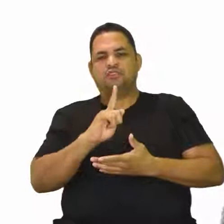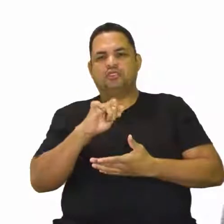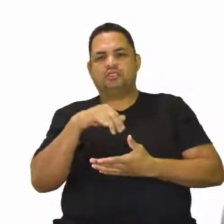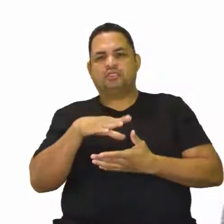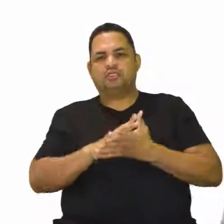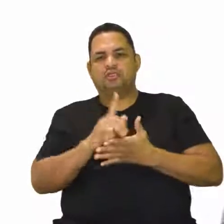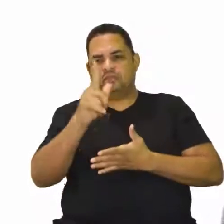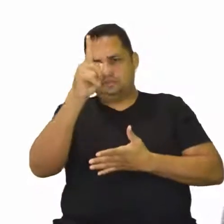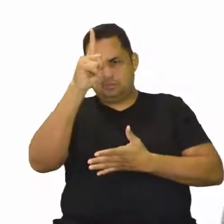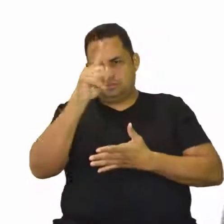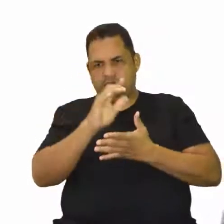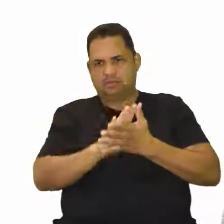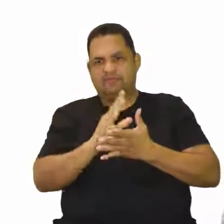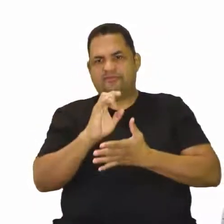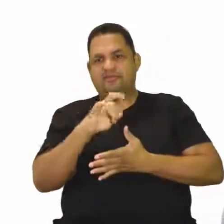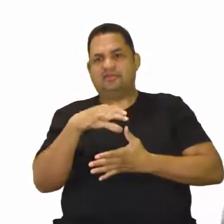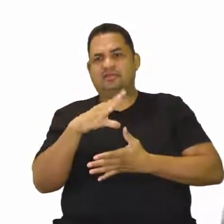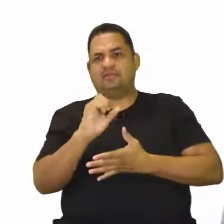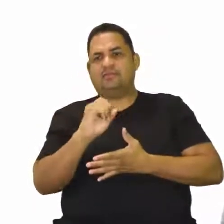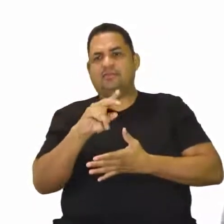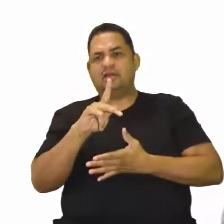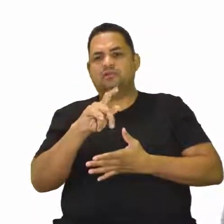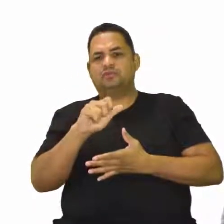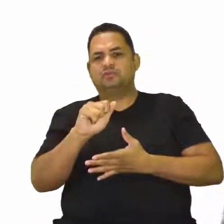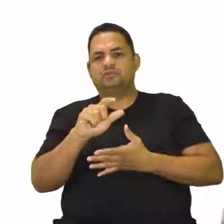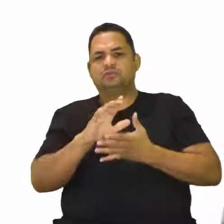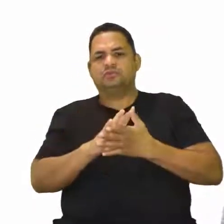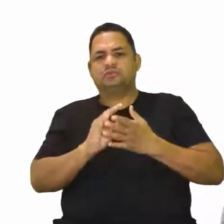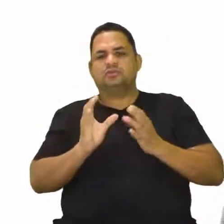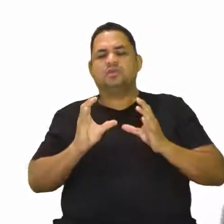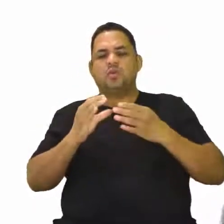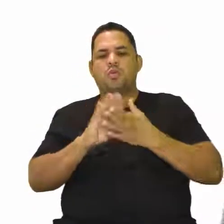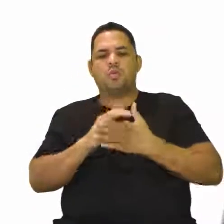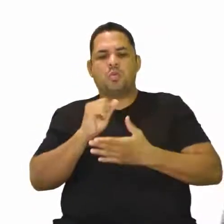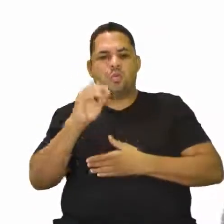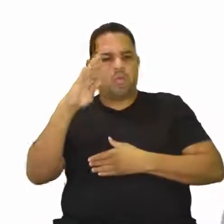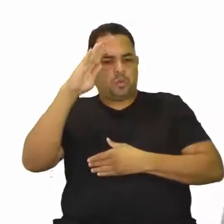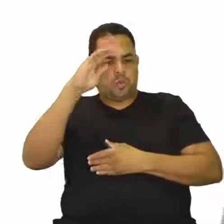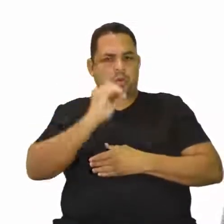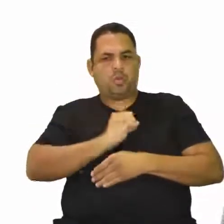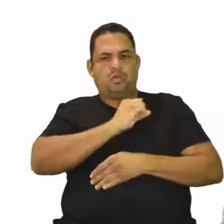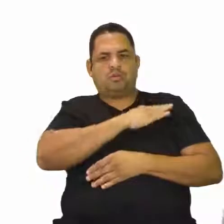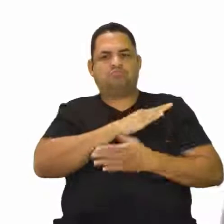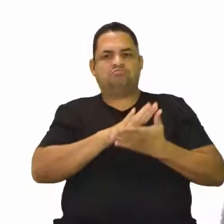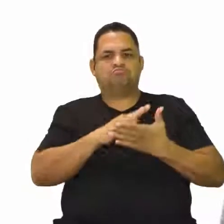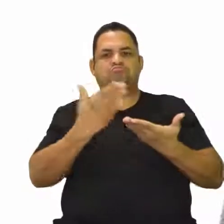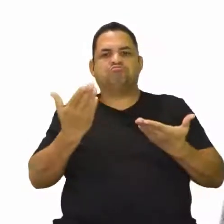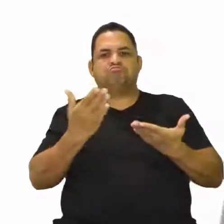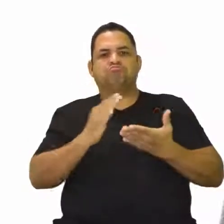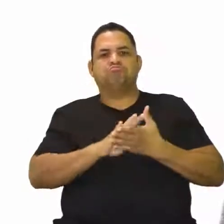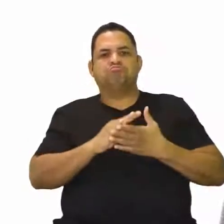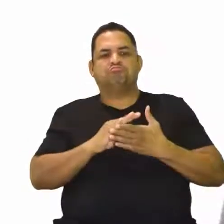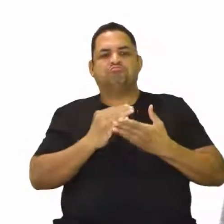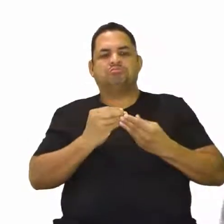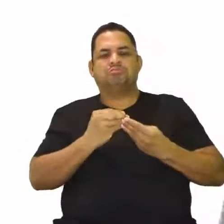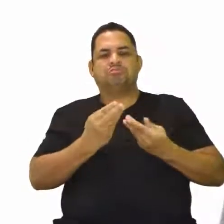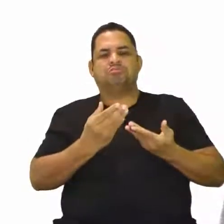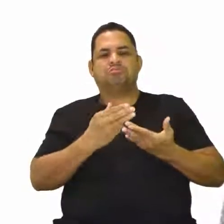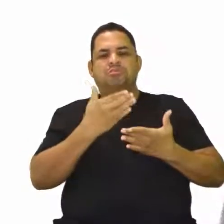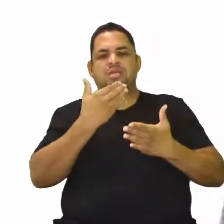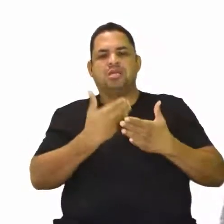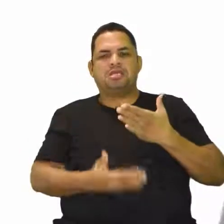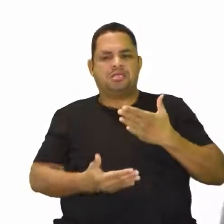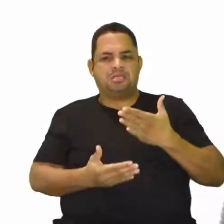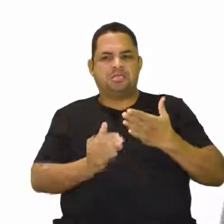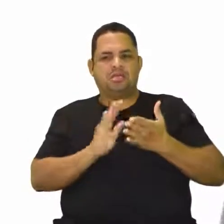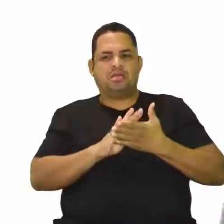alemão e Frederico Paulo e silvestro foram obrigados assine acabava O